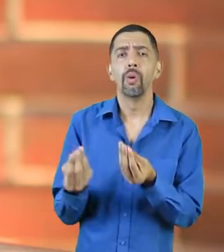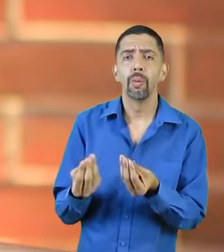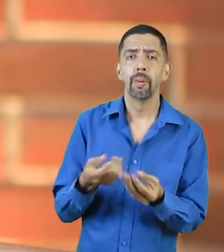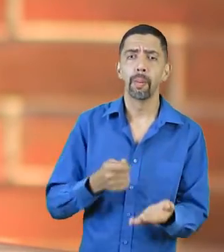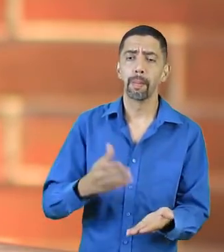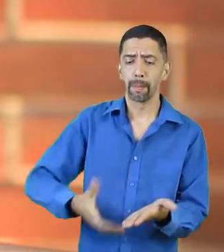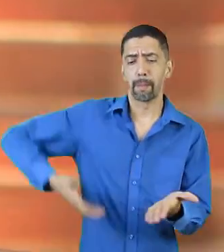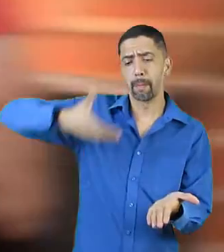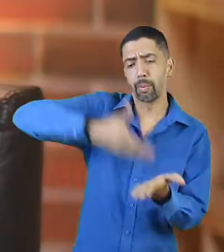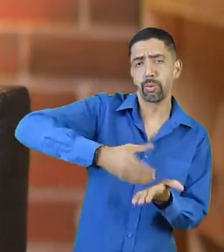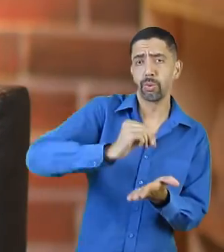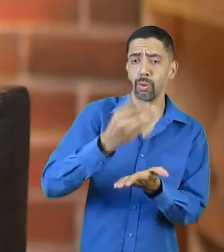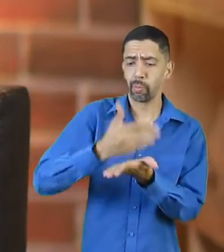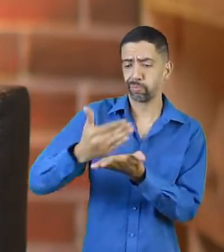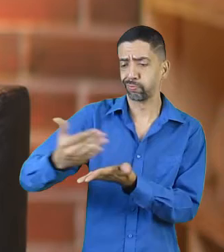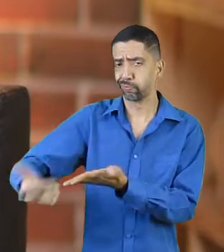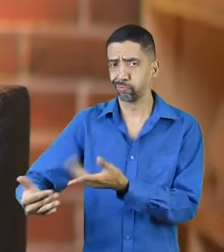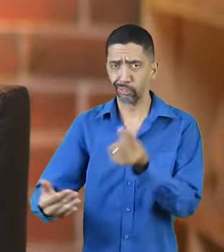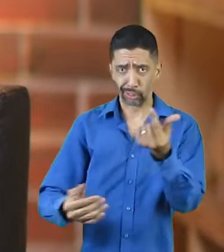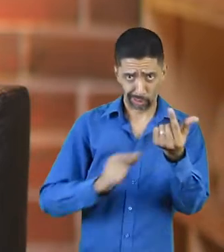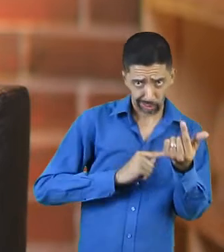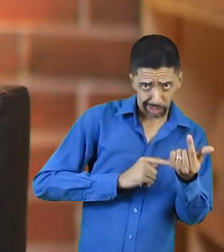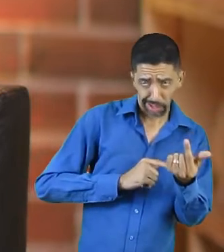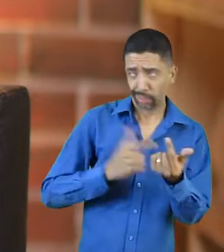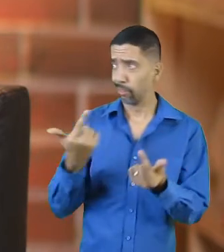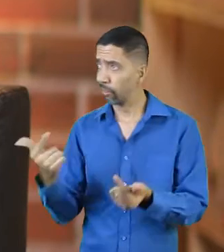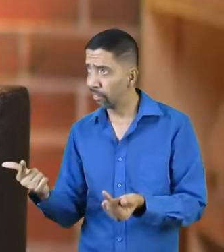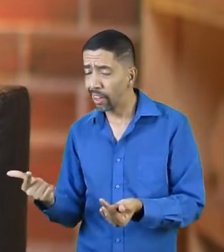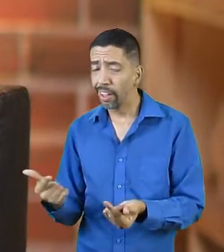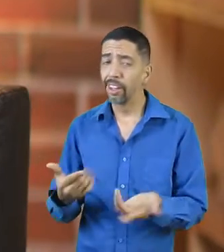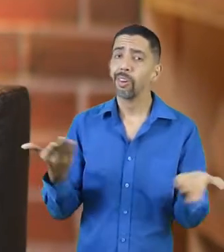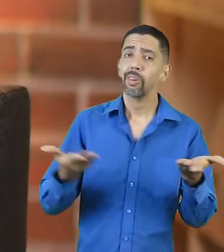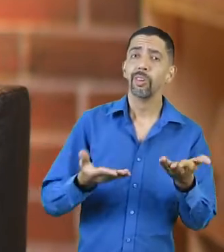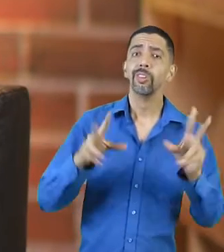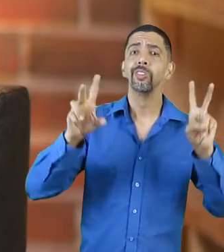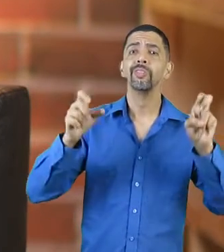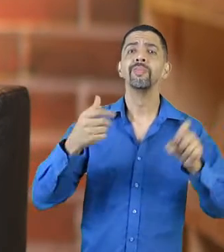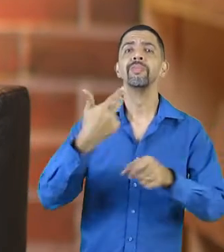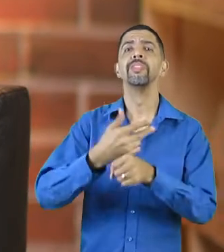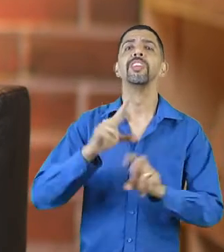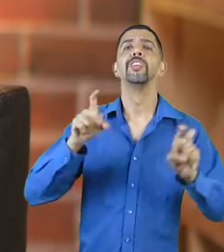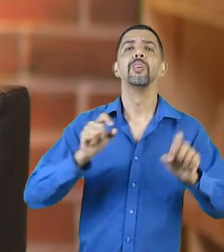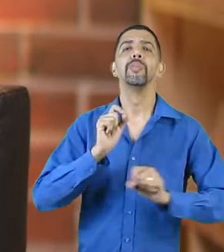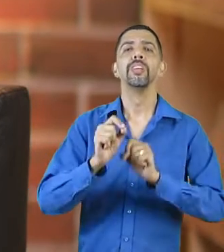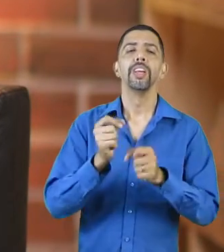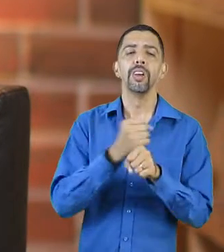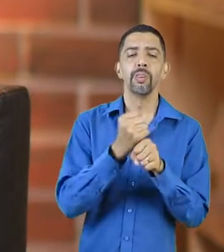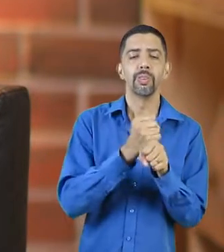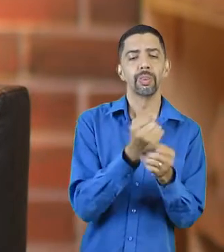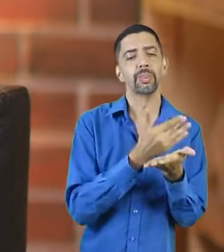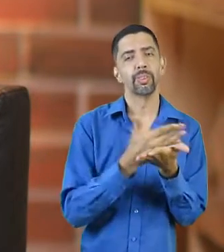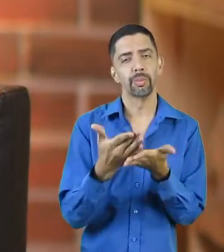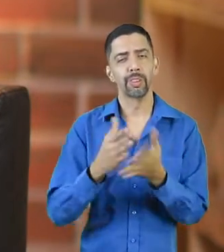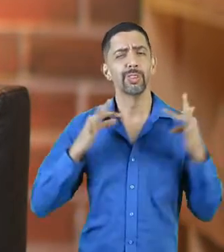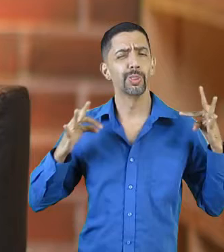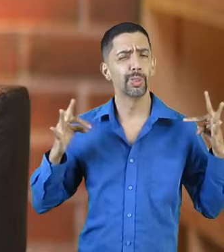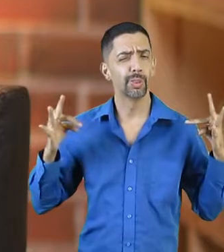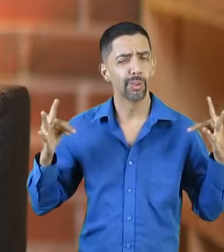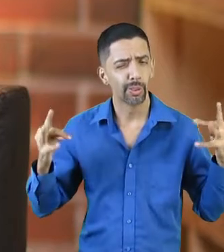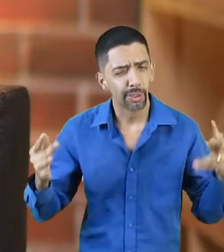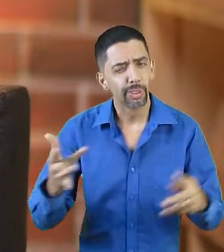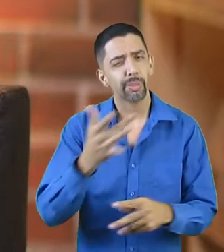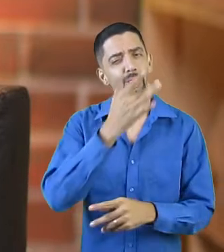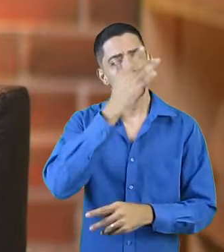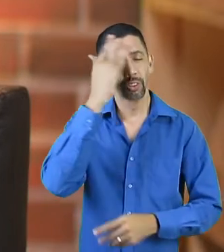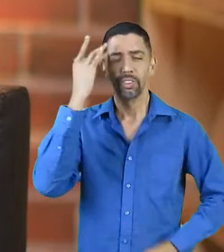dinheiro, não tenho dinheiro? O bate-papo de hoje é sobre esse início de ano que todos nós temos